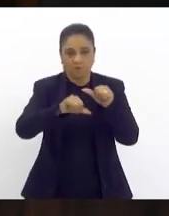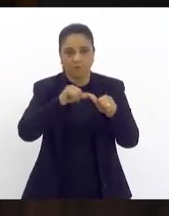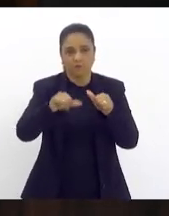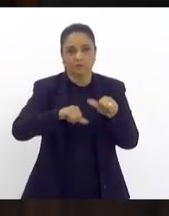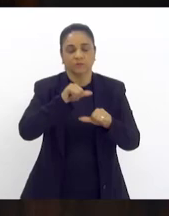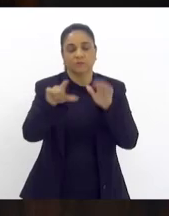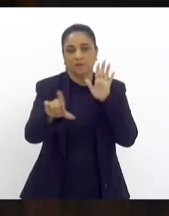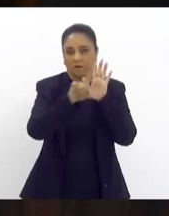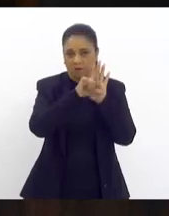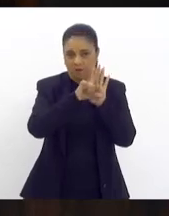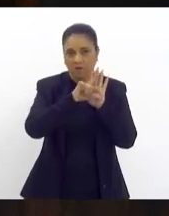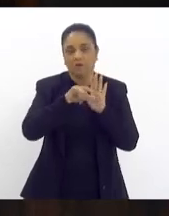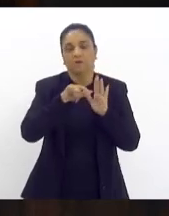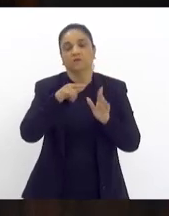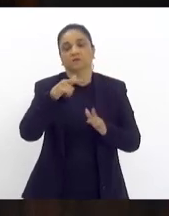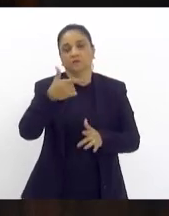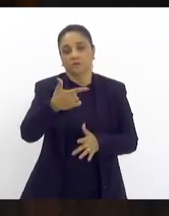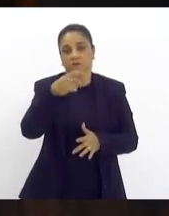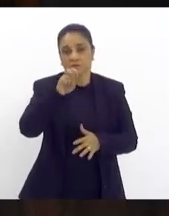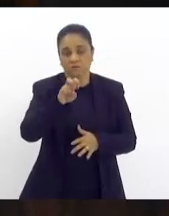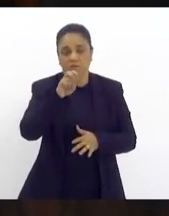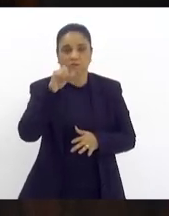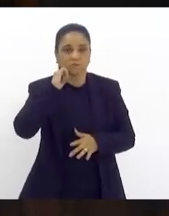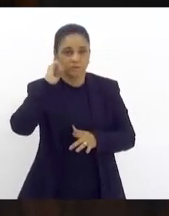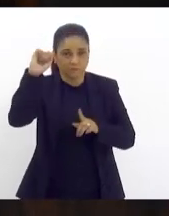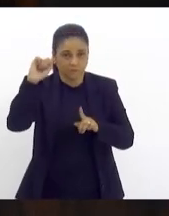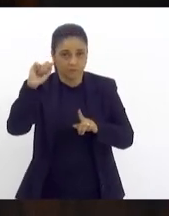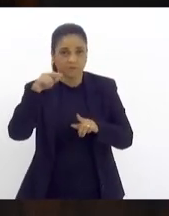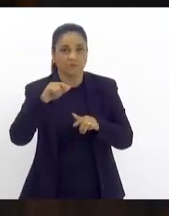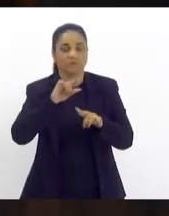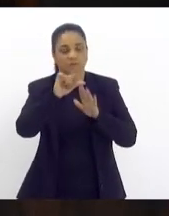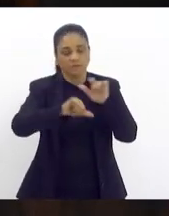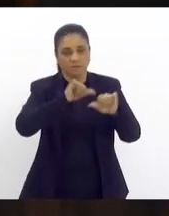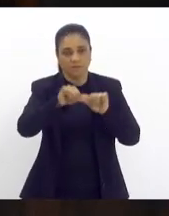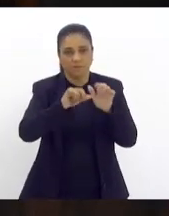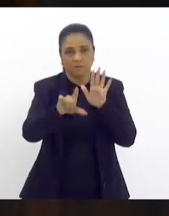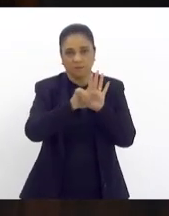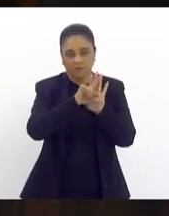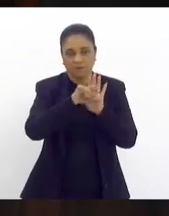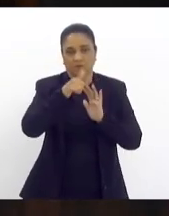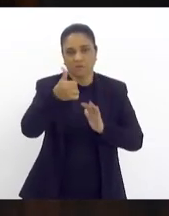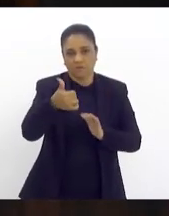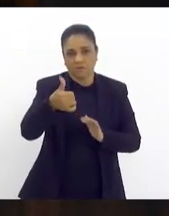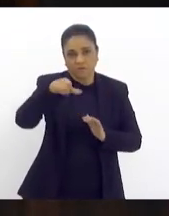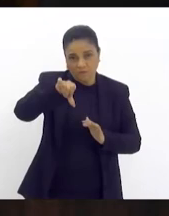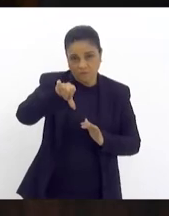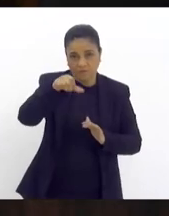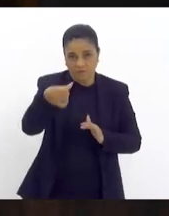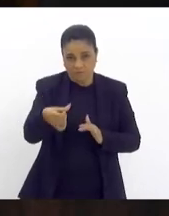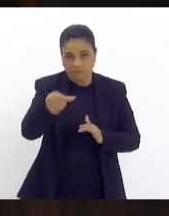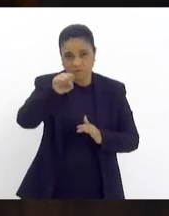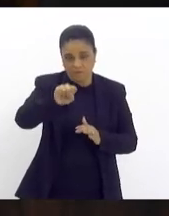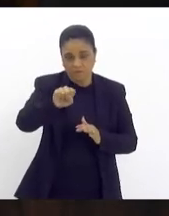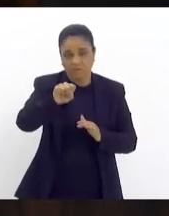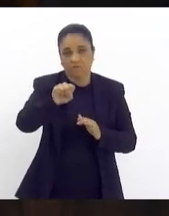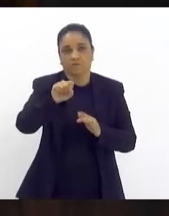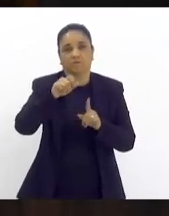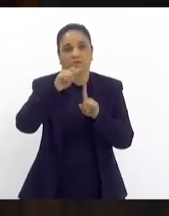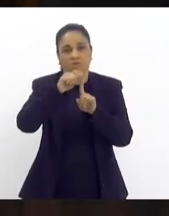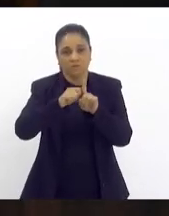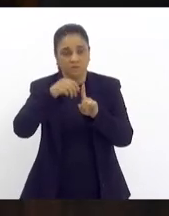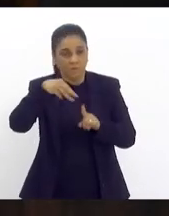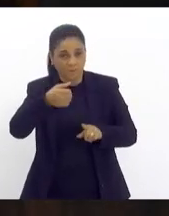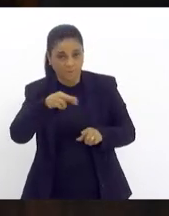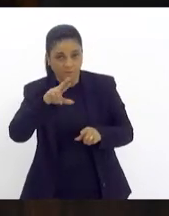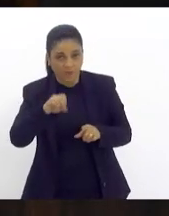25 de novembro de 2003 e revoga a Lei 988 de Oito de Maio de 1986 para garantir